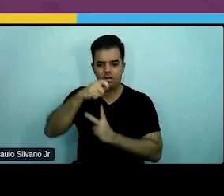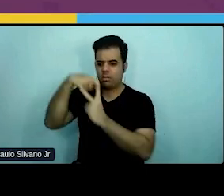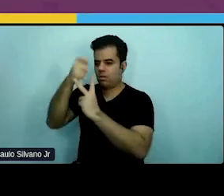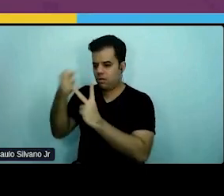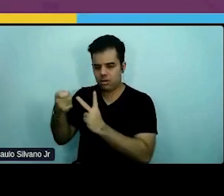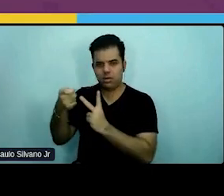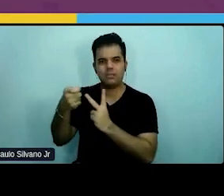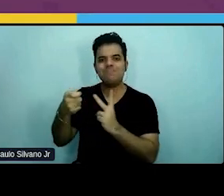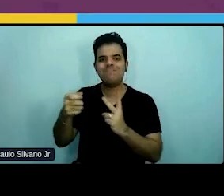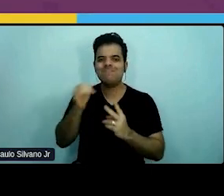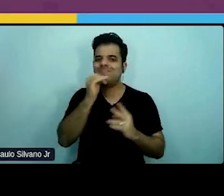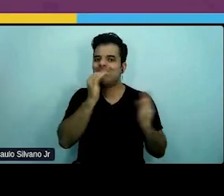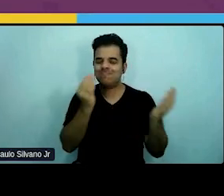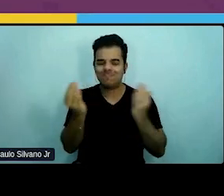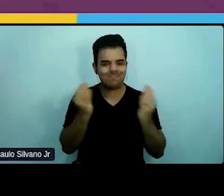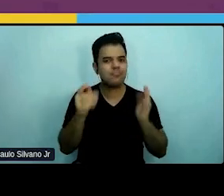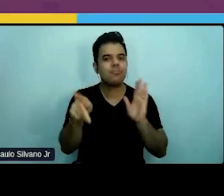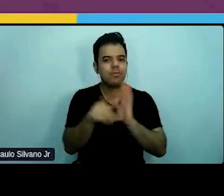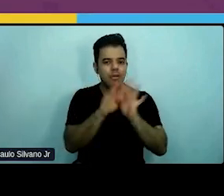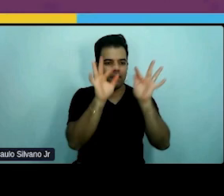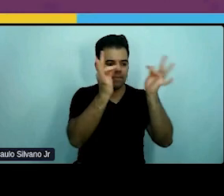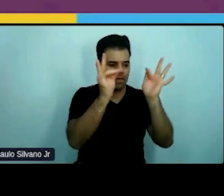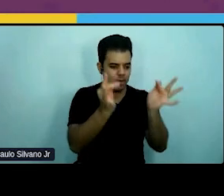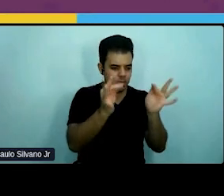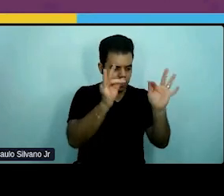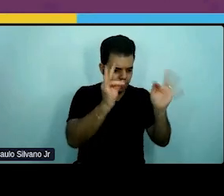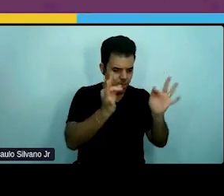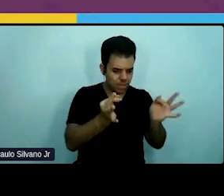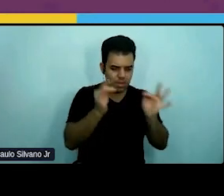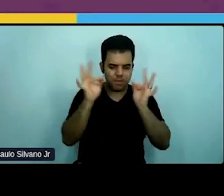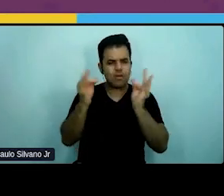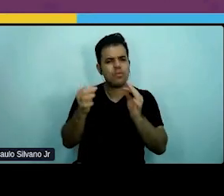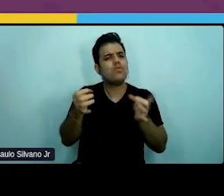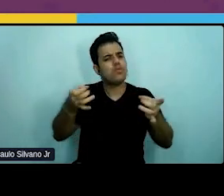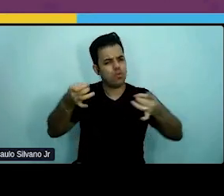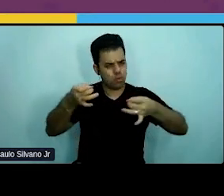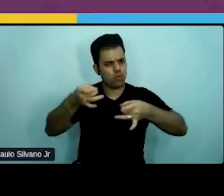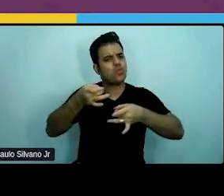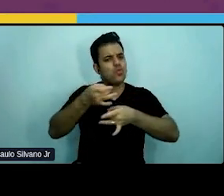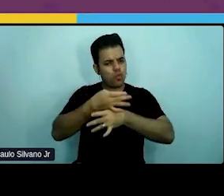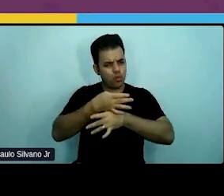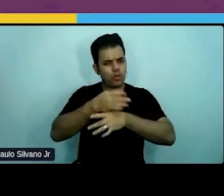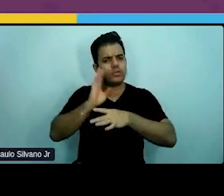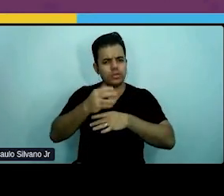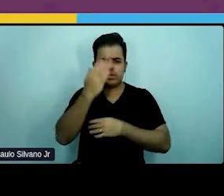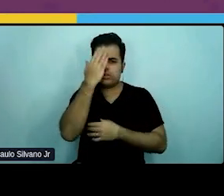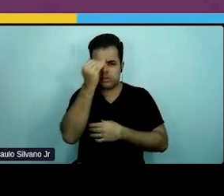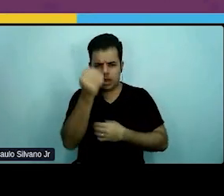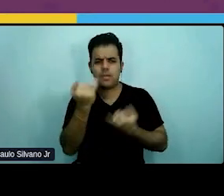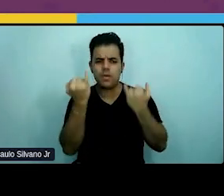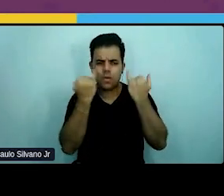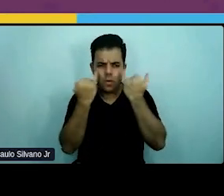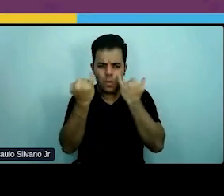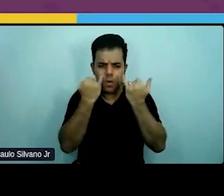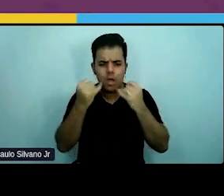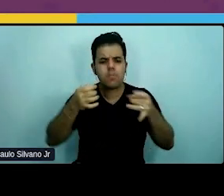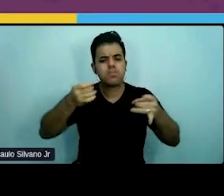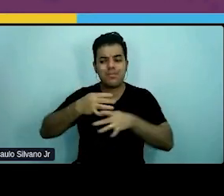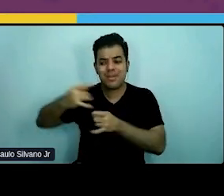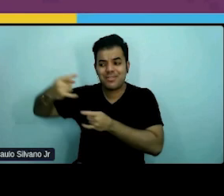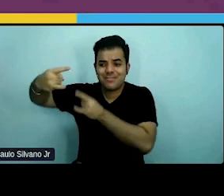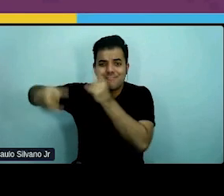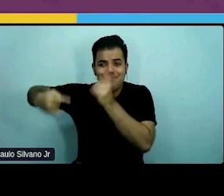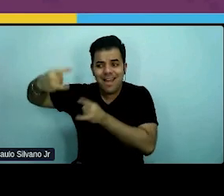são exemplos de sentenças que possuem o seu contexto completo, muito bem fechado e determinado. Para uma máquina